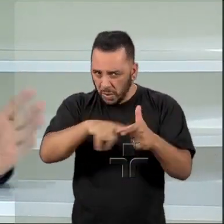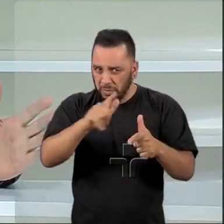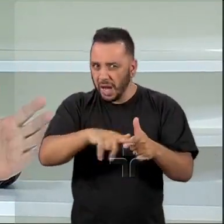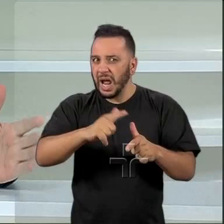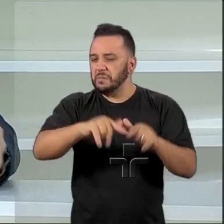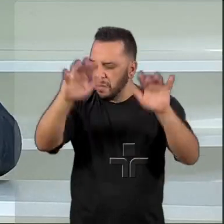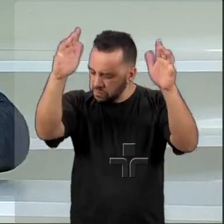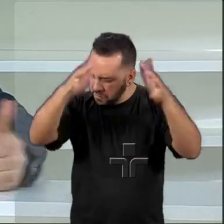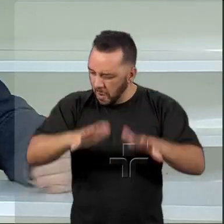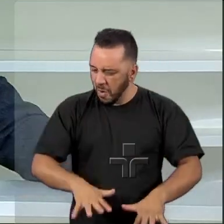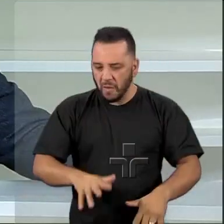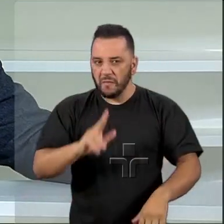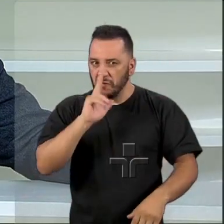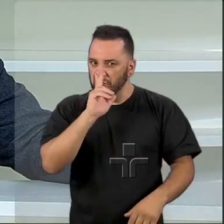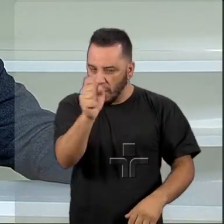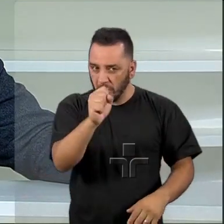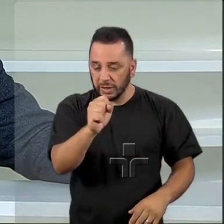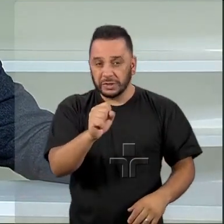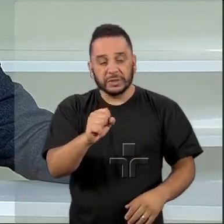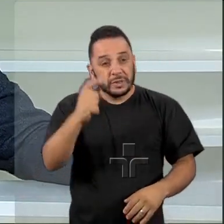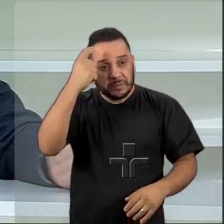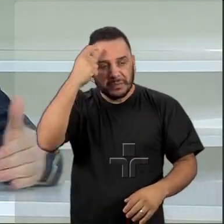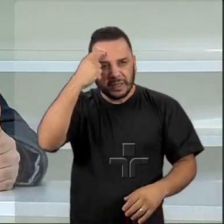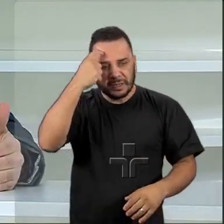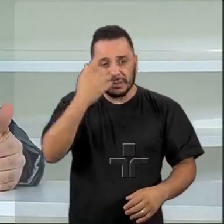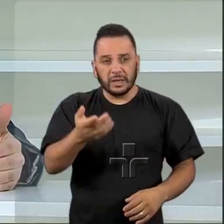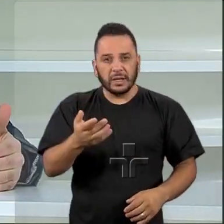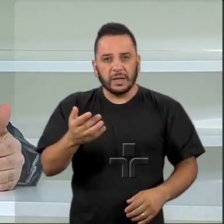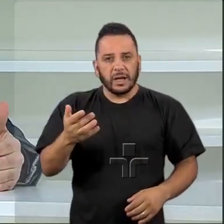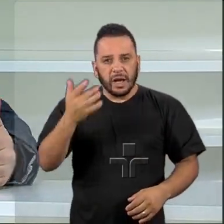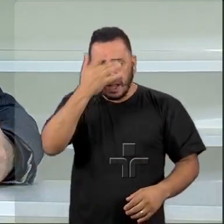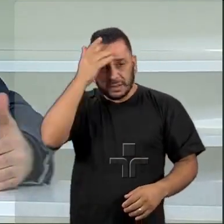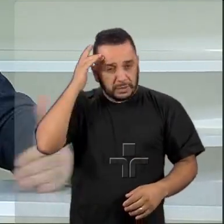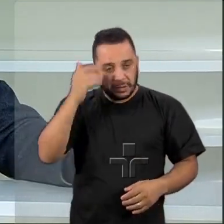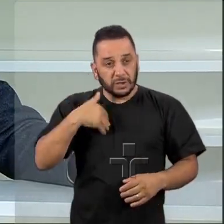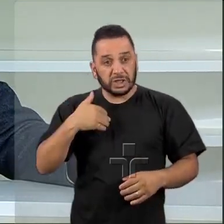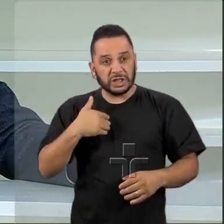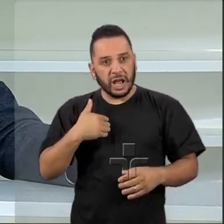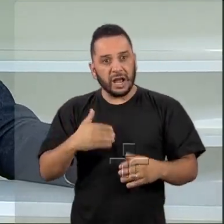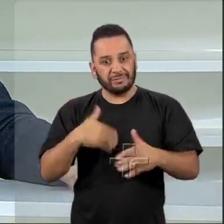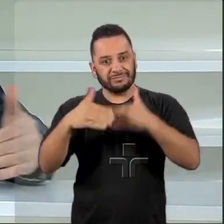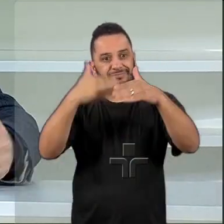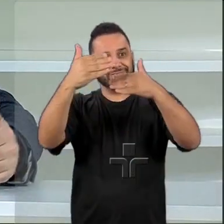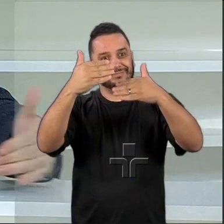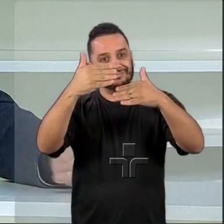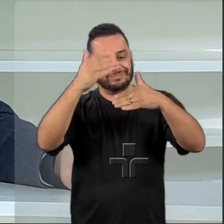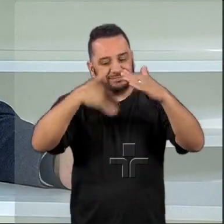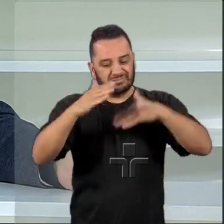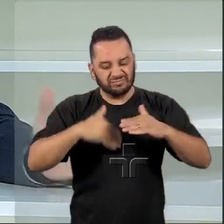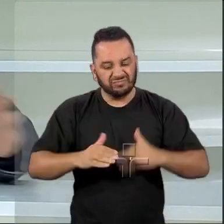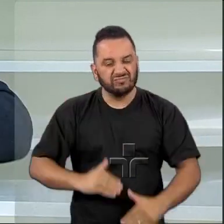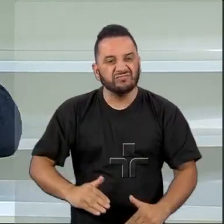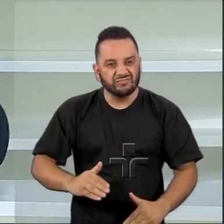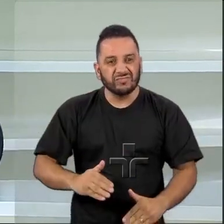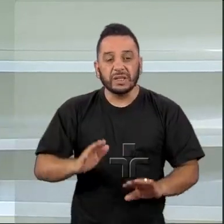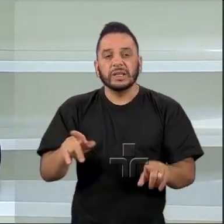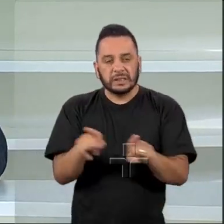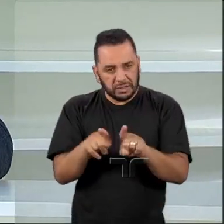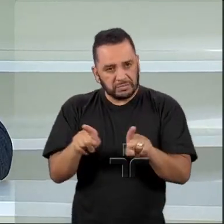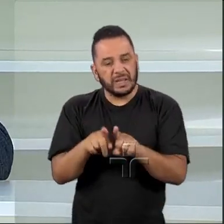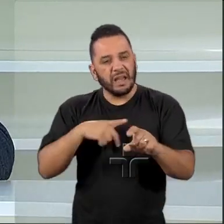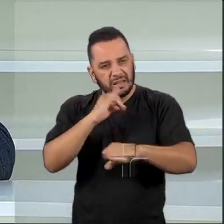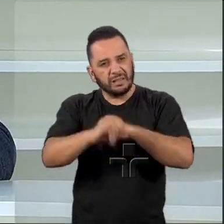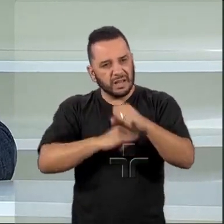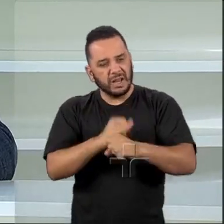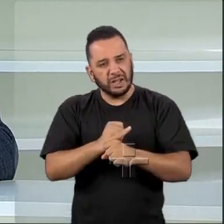Você imaginar as pessoas voltando para a linha de pobreza. Então, você tem um acordo que é quebrado, você tem a questão da internet que